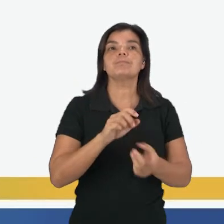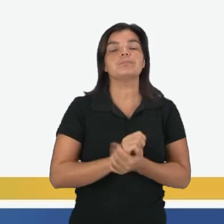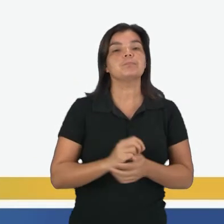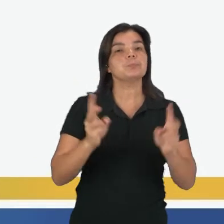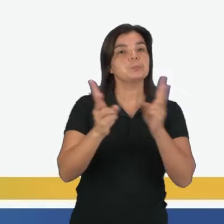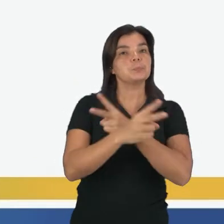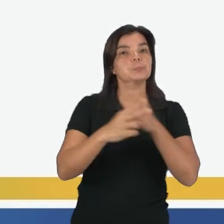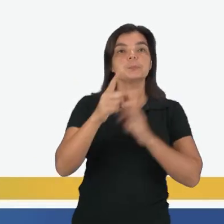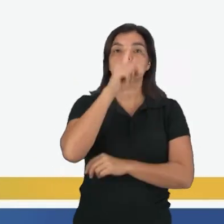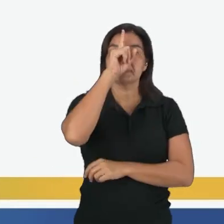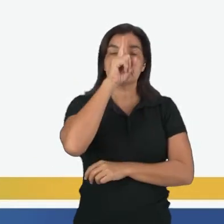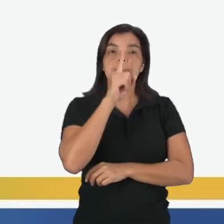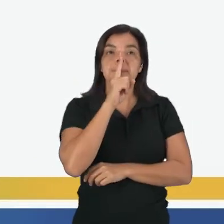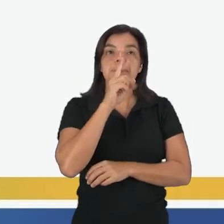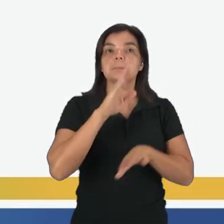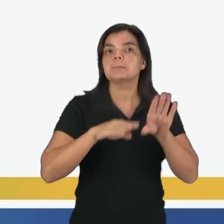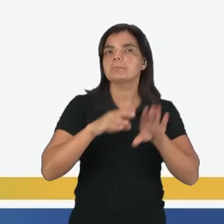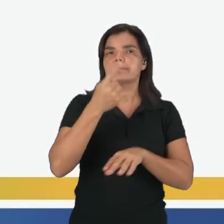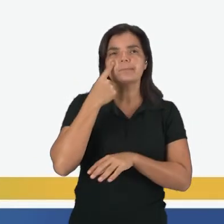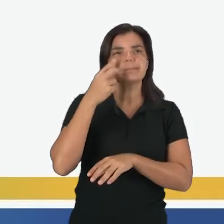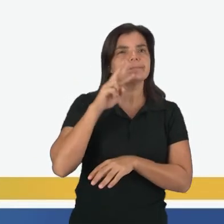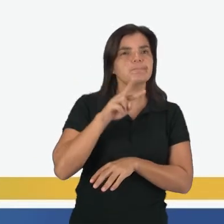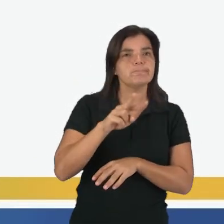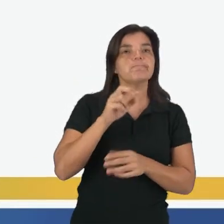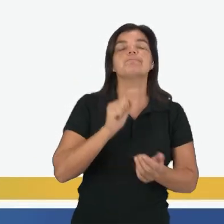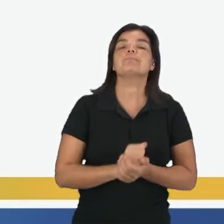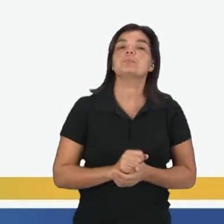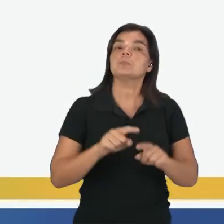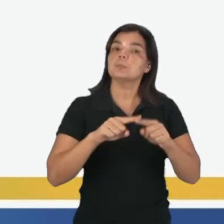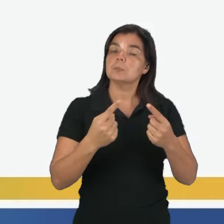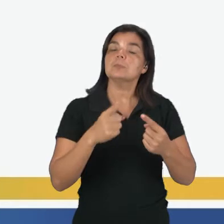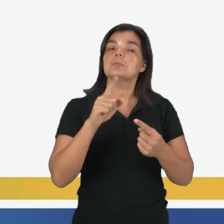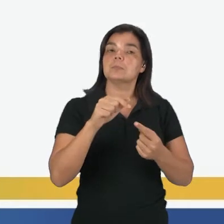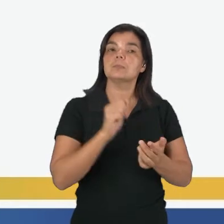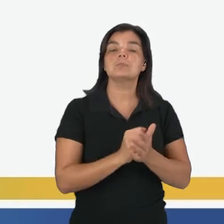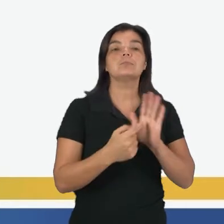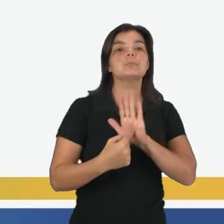que está de amarelinho, talvez não dê de você ver aí pela tela, mas ela